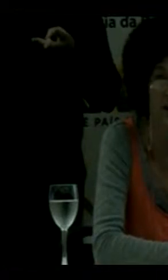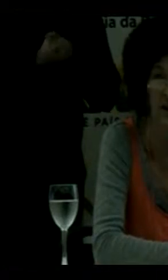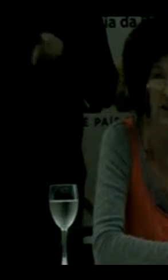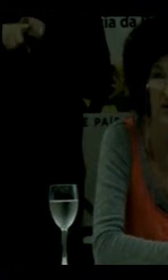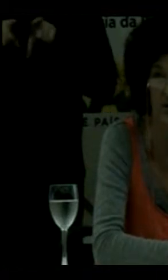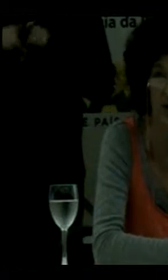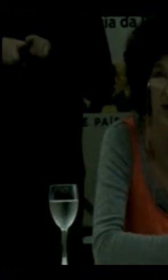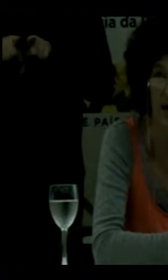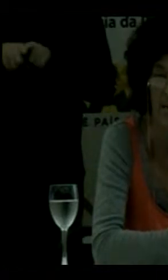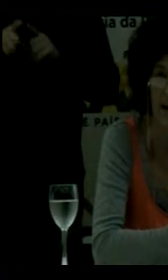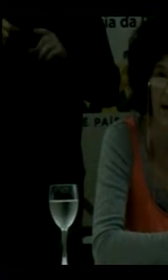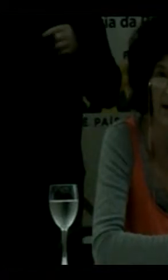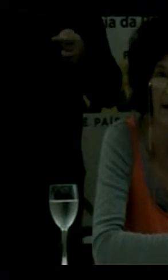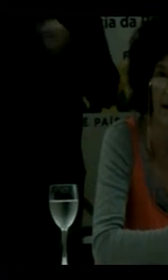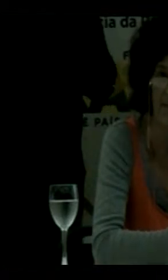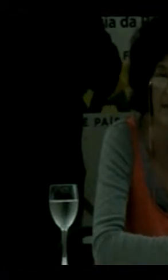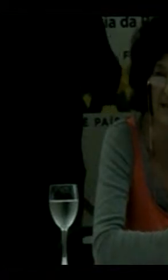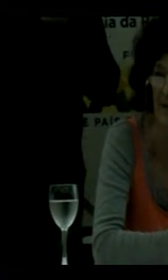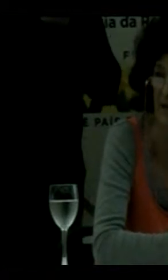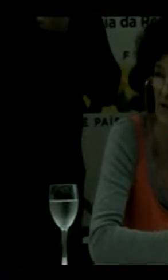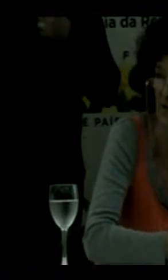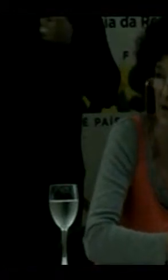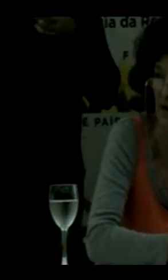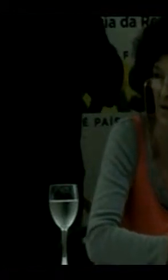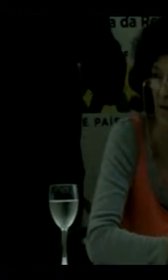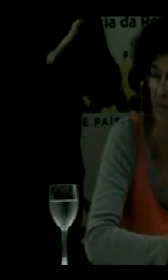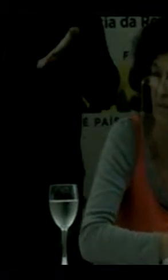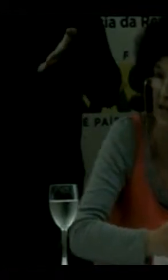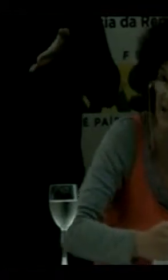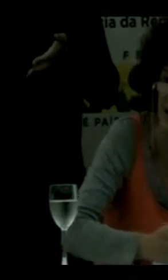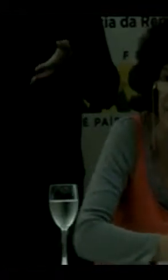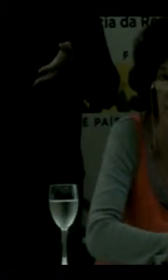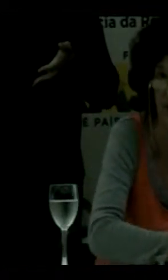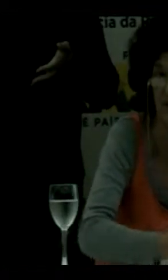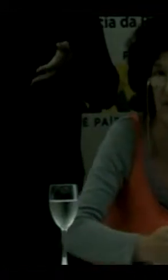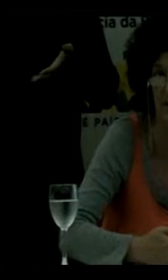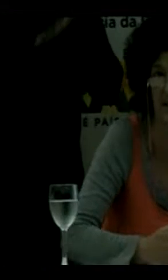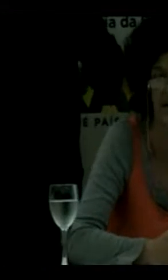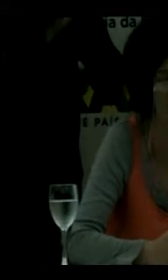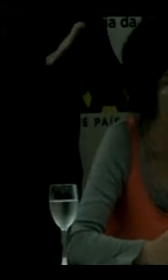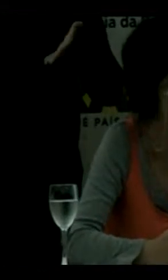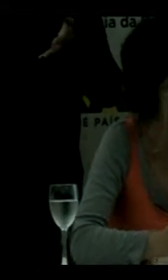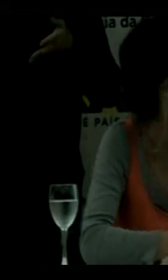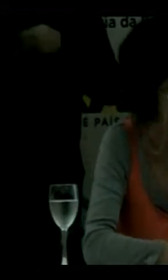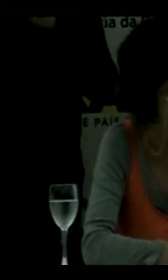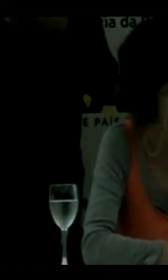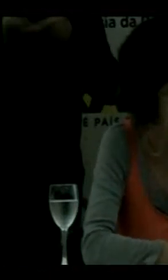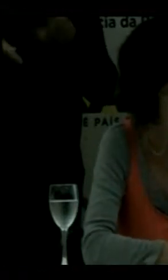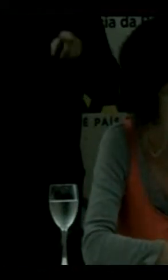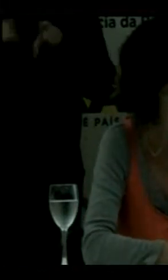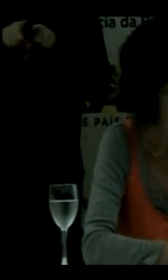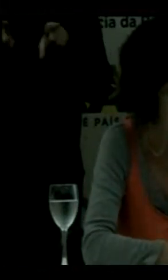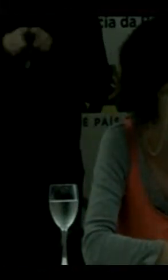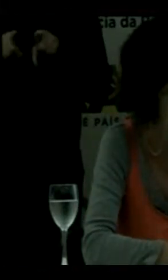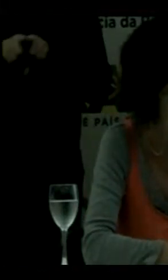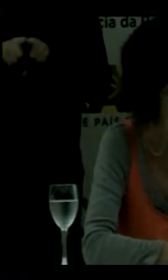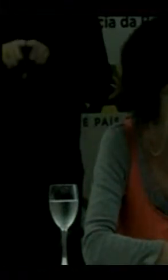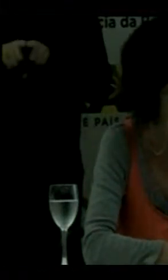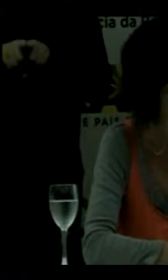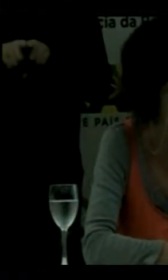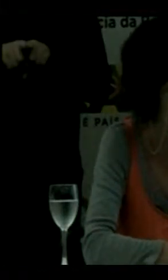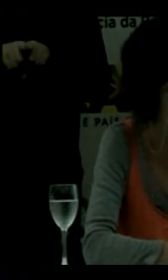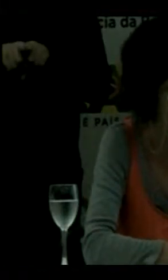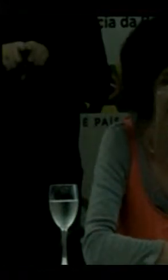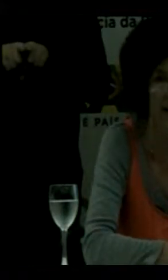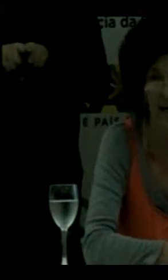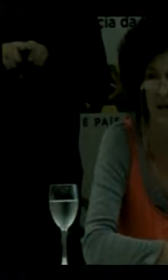também incidiria não só para capacitar pessoas que não participam desse processo, mas também a